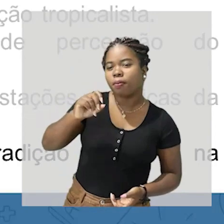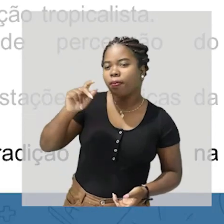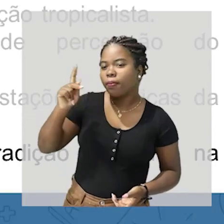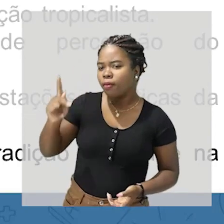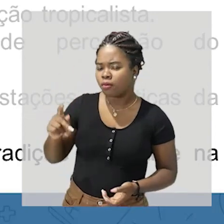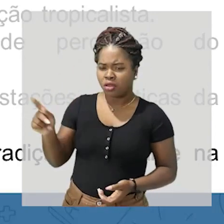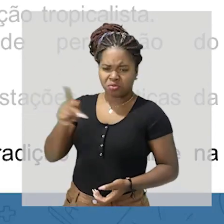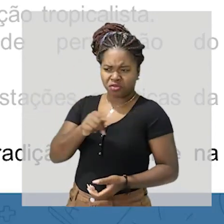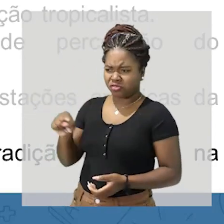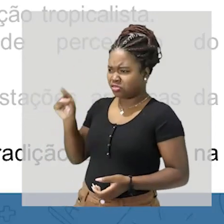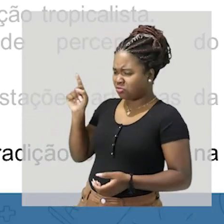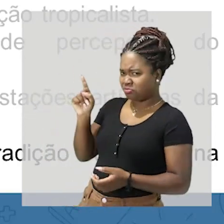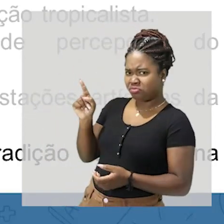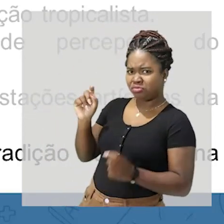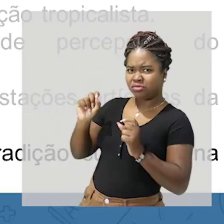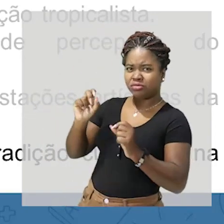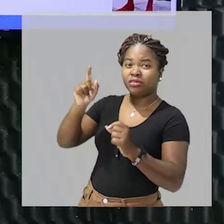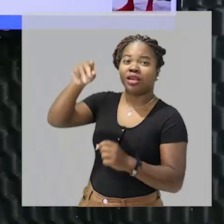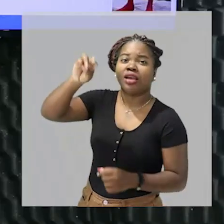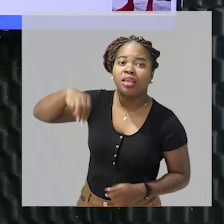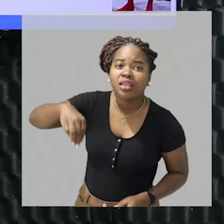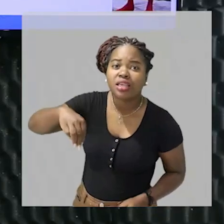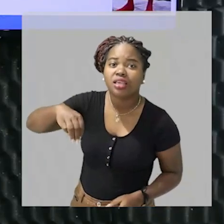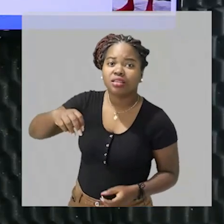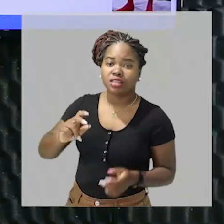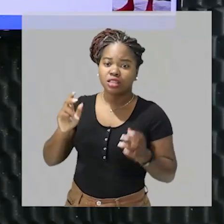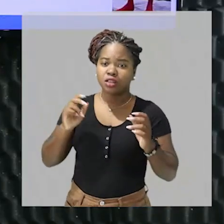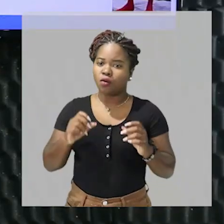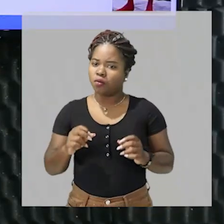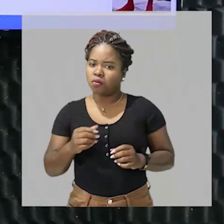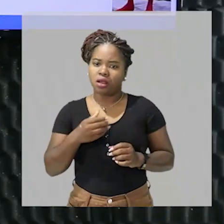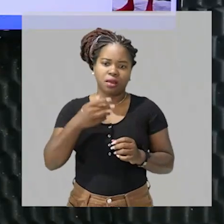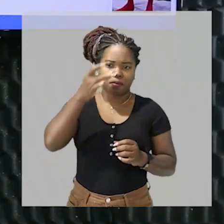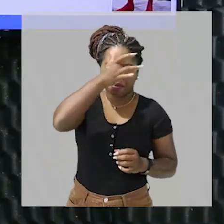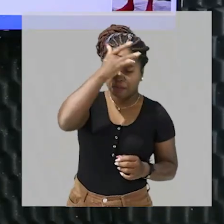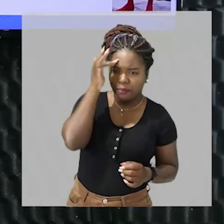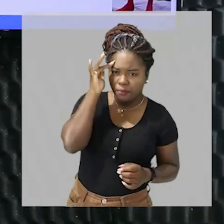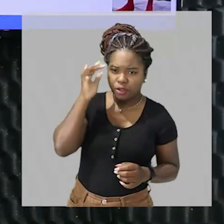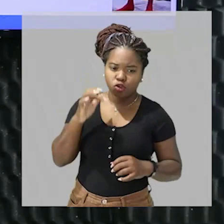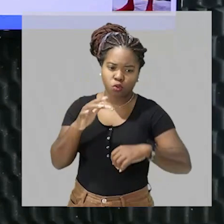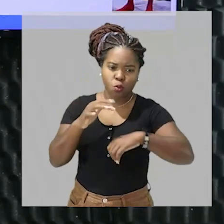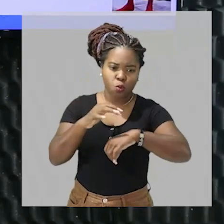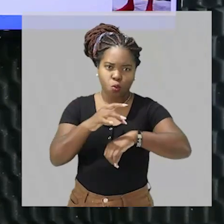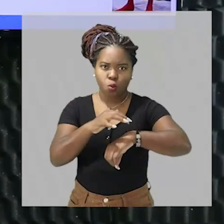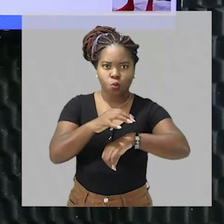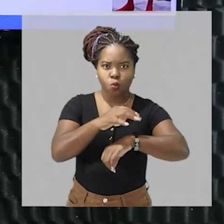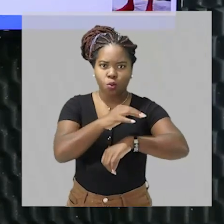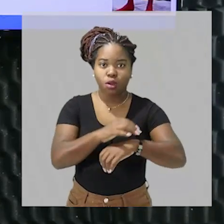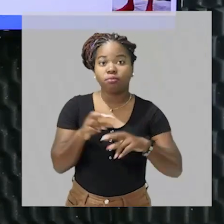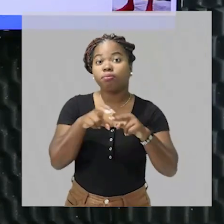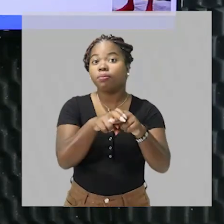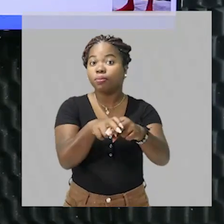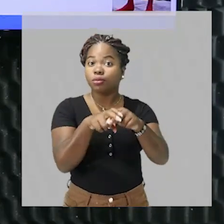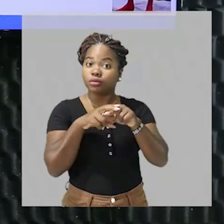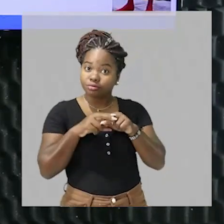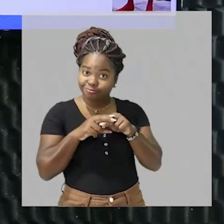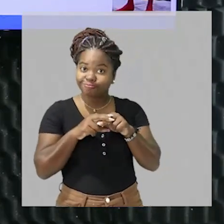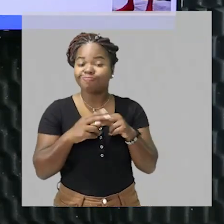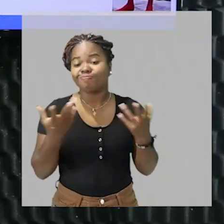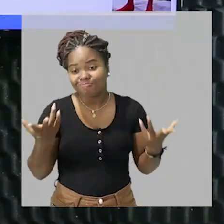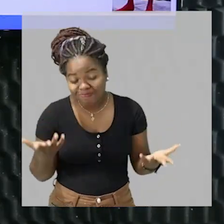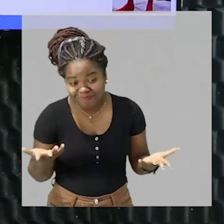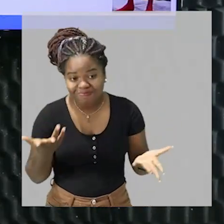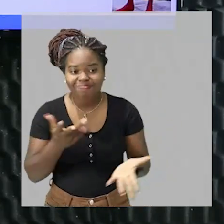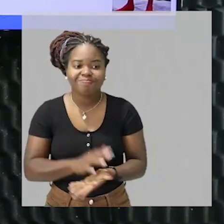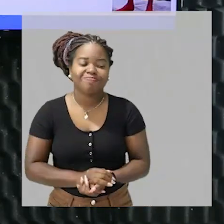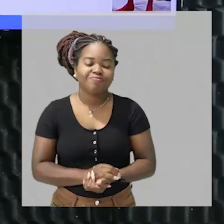isso não é o Homem-Aranha? Pois é, meninos. Essa questão não está nem na prova de linguagem de códigos. Mas como a gente entende que o Enem,